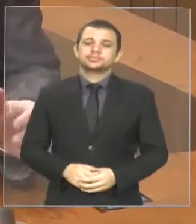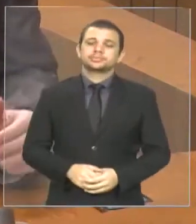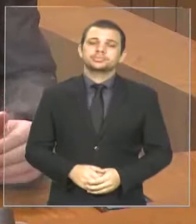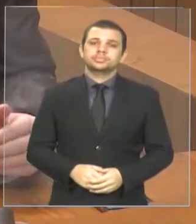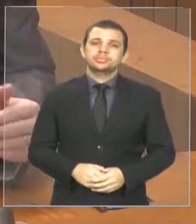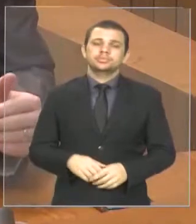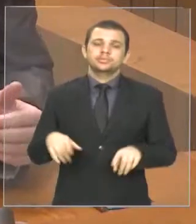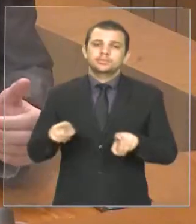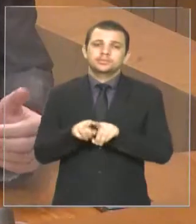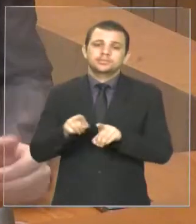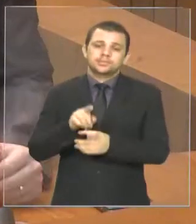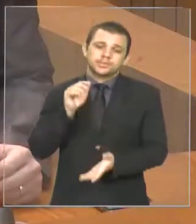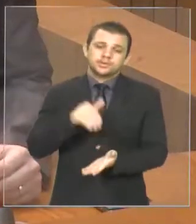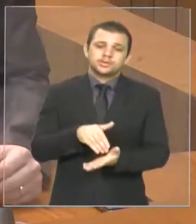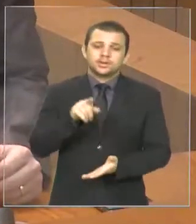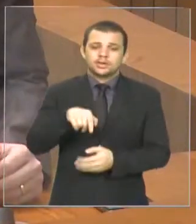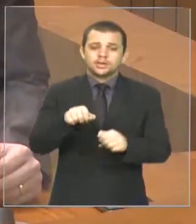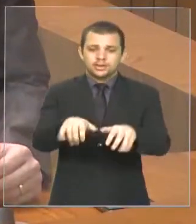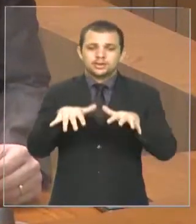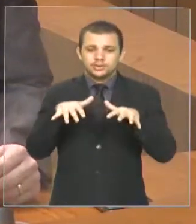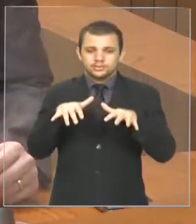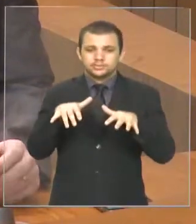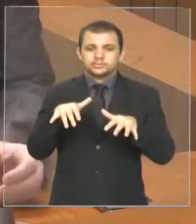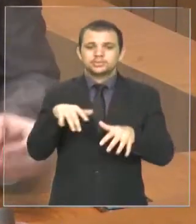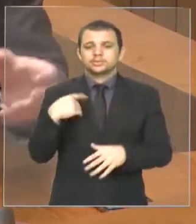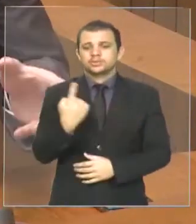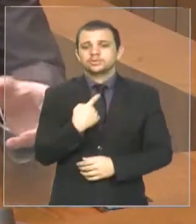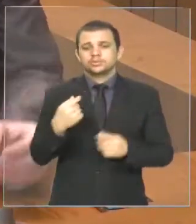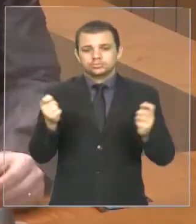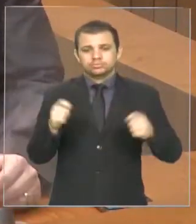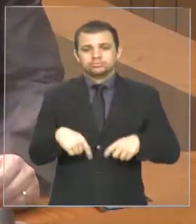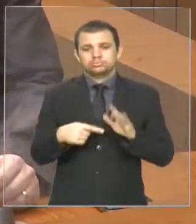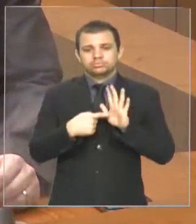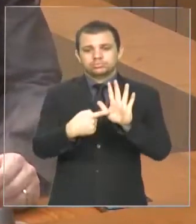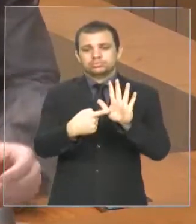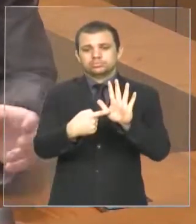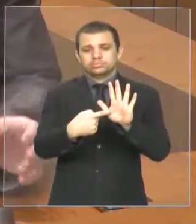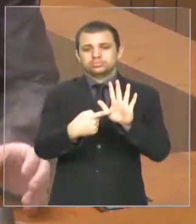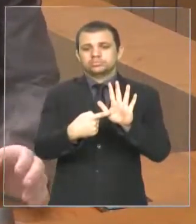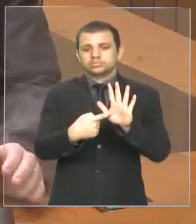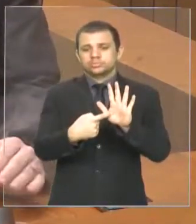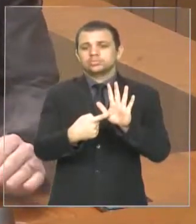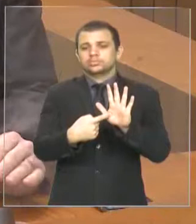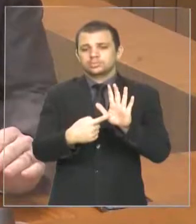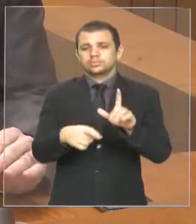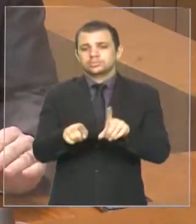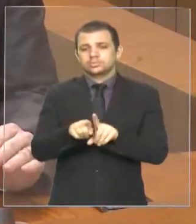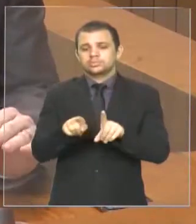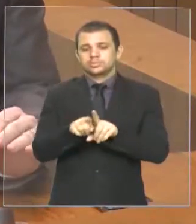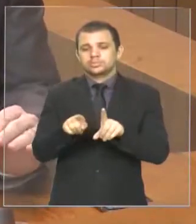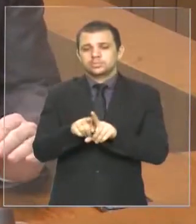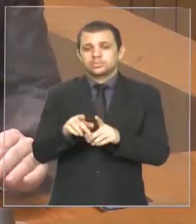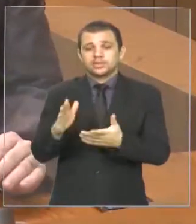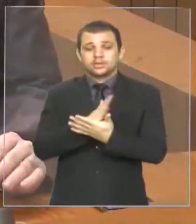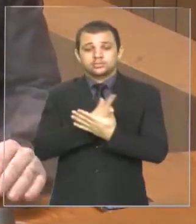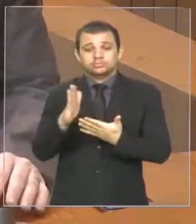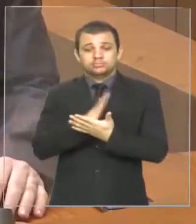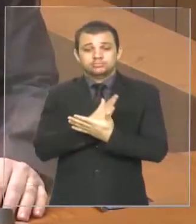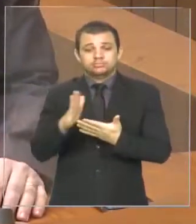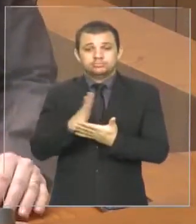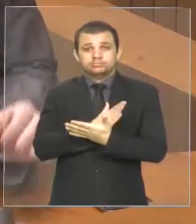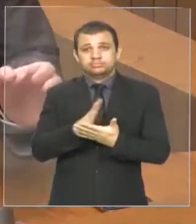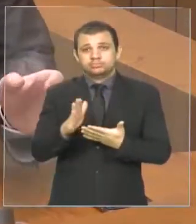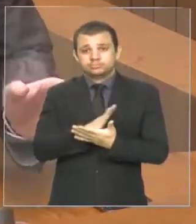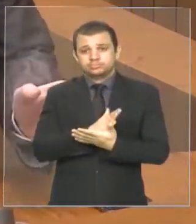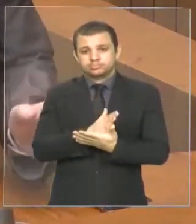foi uma audiência onde nós tivemos a oportunidade de expor e ali mostrar que determinadas causas, elas não